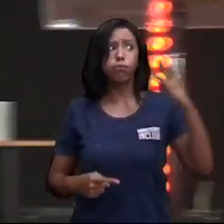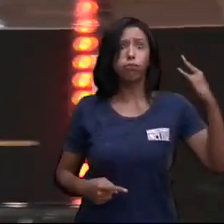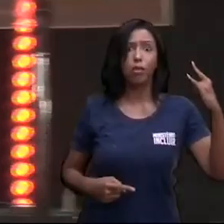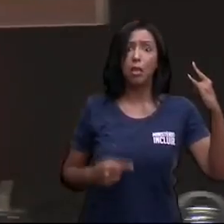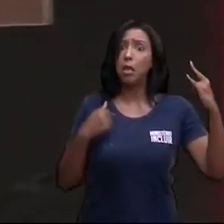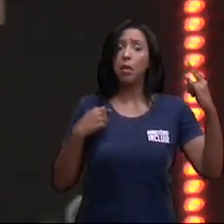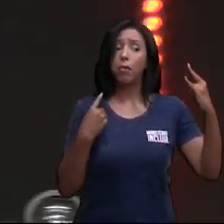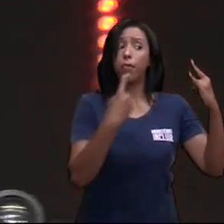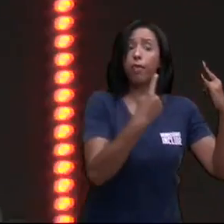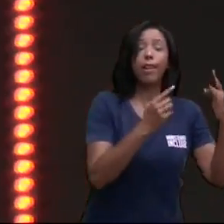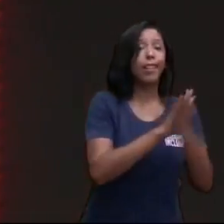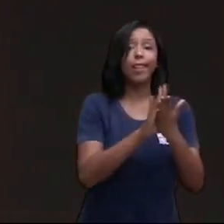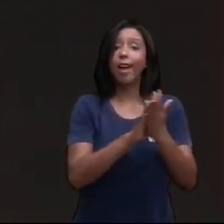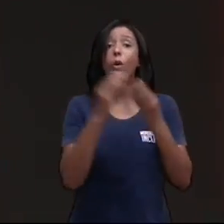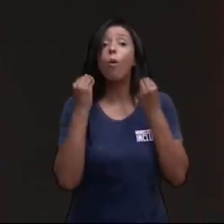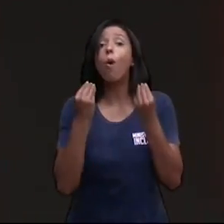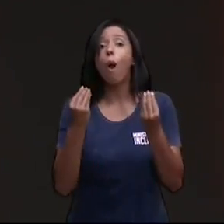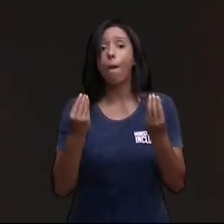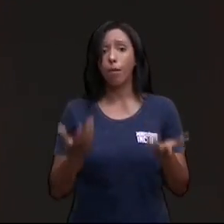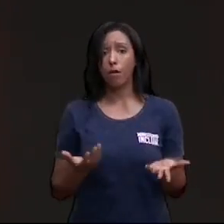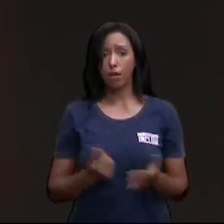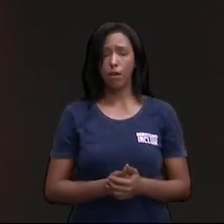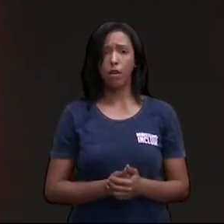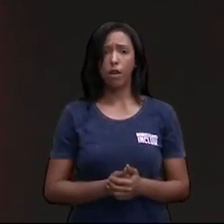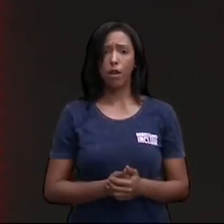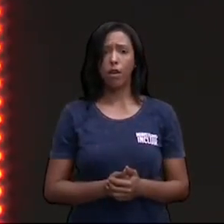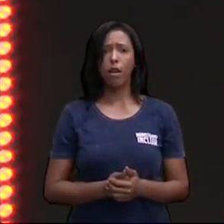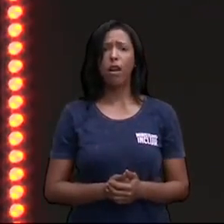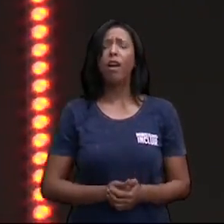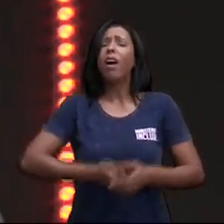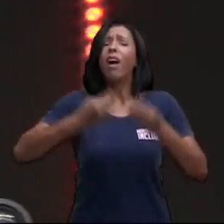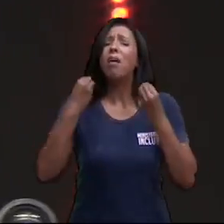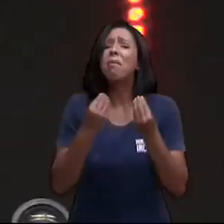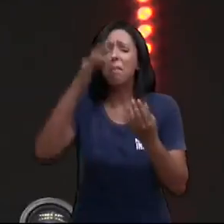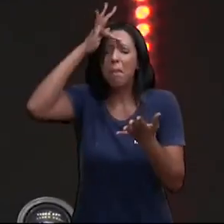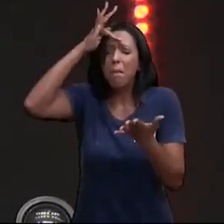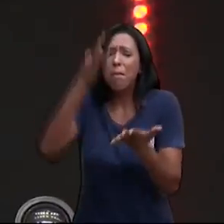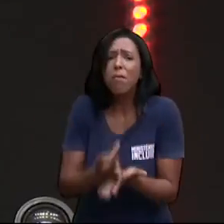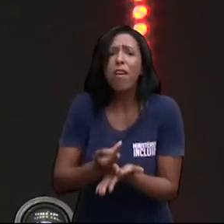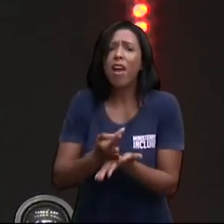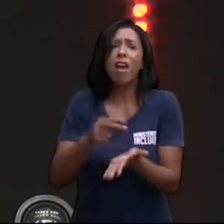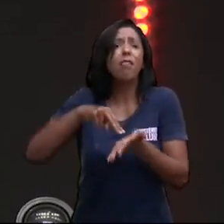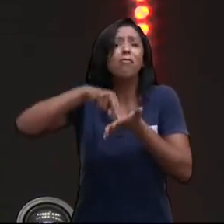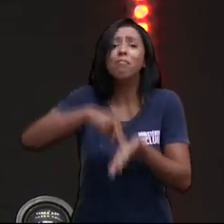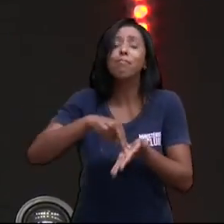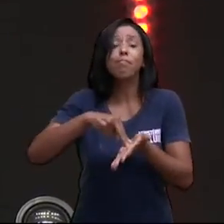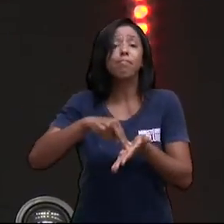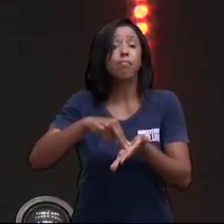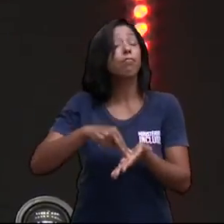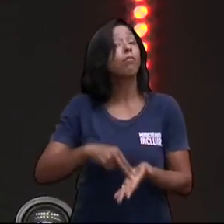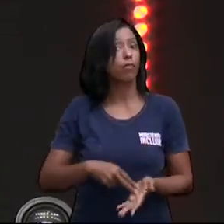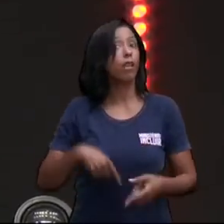provocar descrença na minha vida como podemos ter fé primeiro